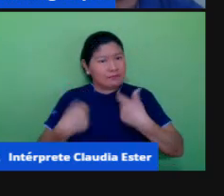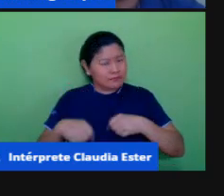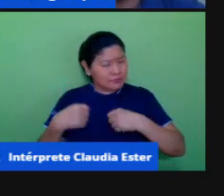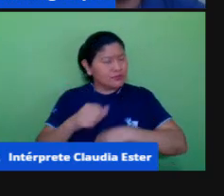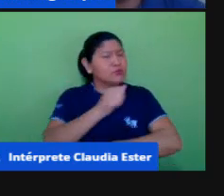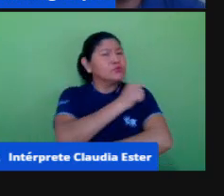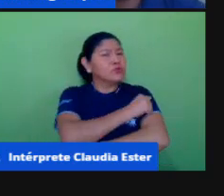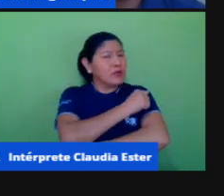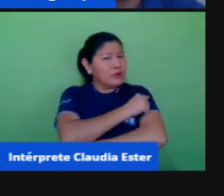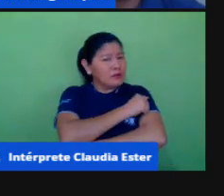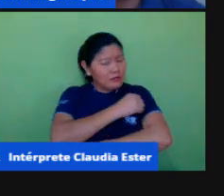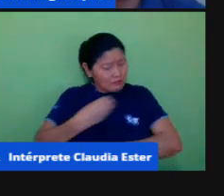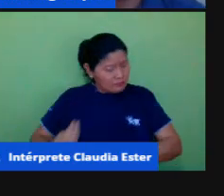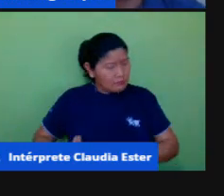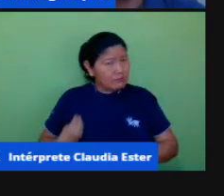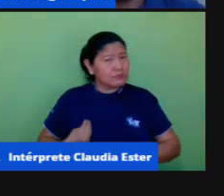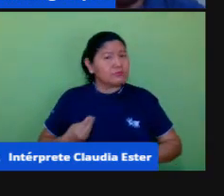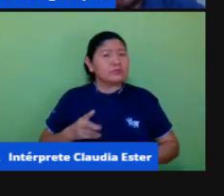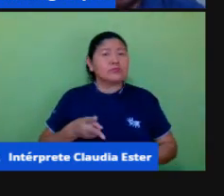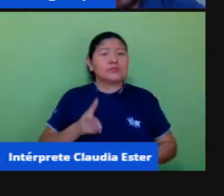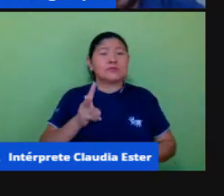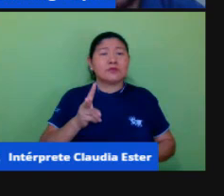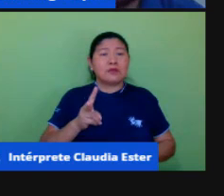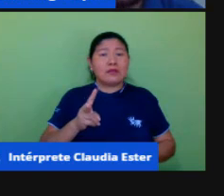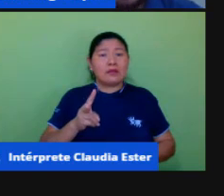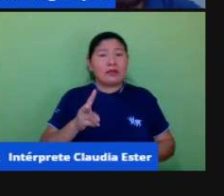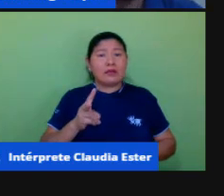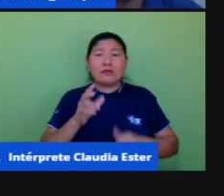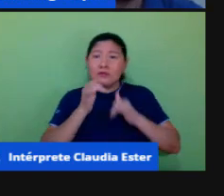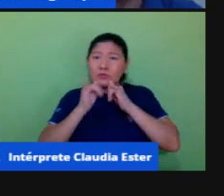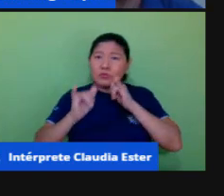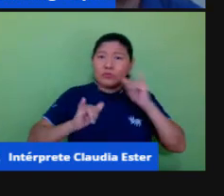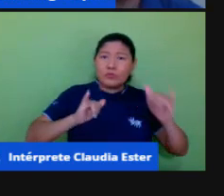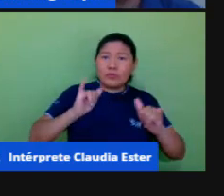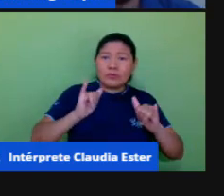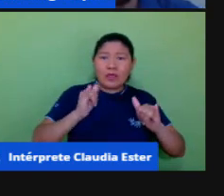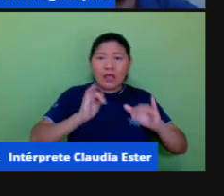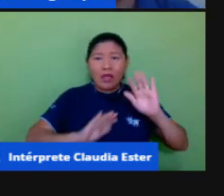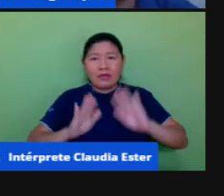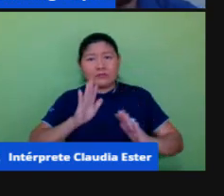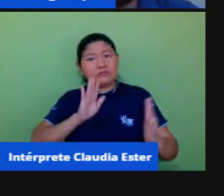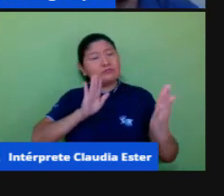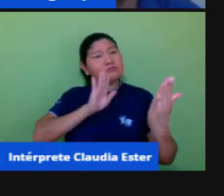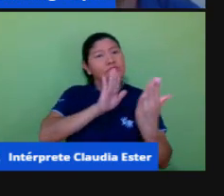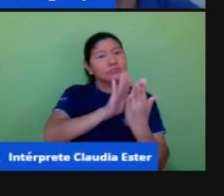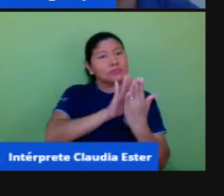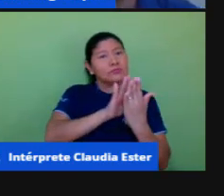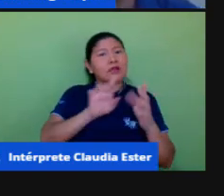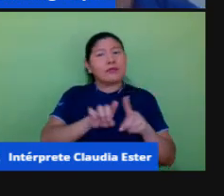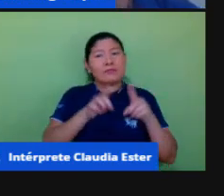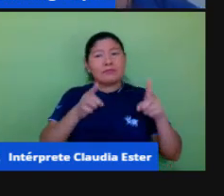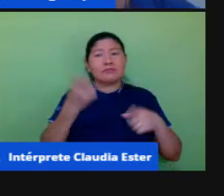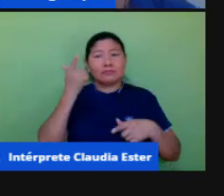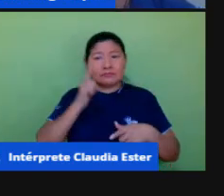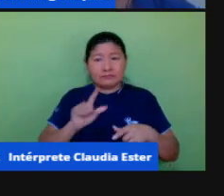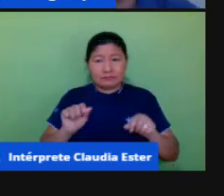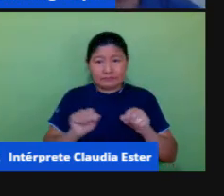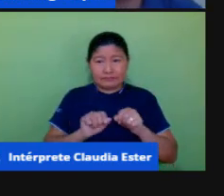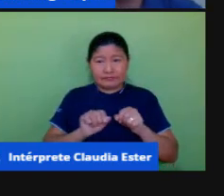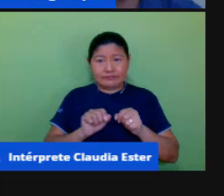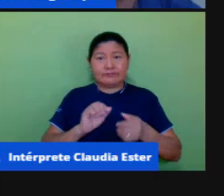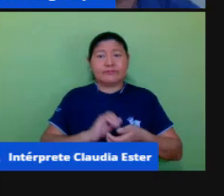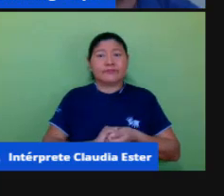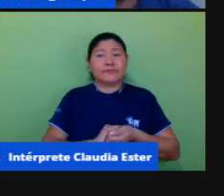se responsabilizar pelo próprio conhecimento. Vai ser de um dia para o outro? Provavelmente não. Vai demorar, mas é uma coisa que a gente também vai trabalhando.